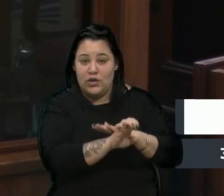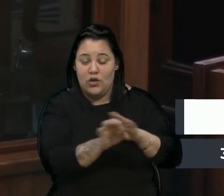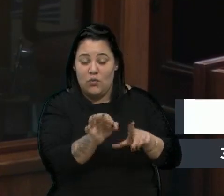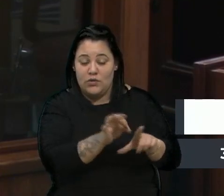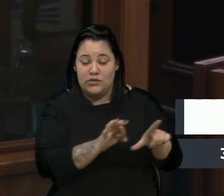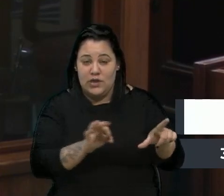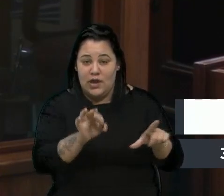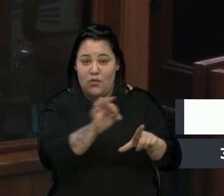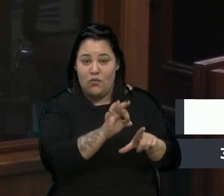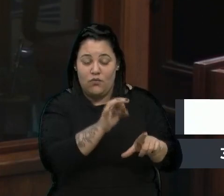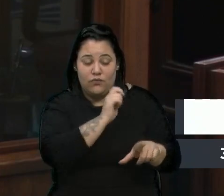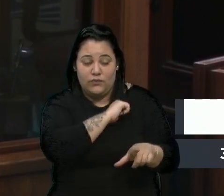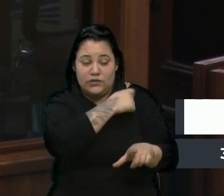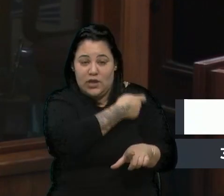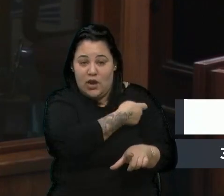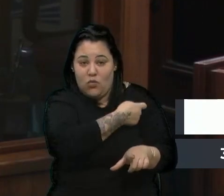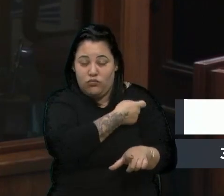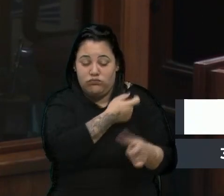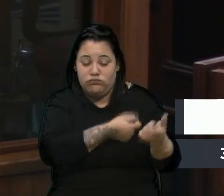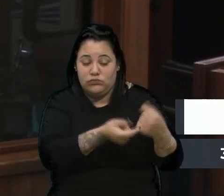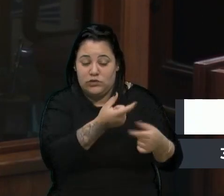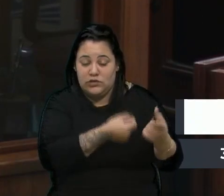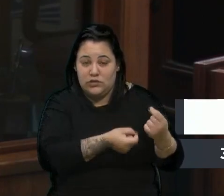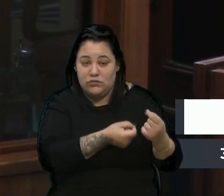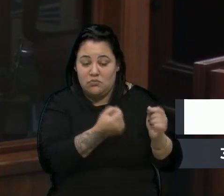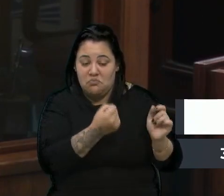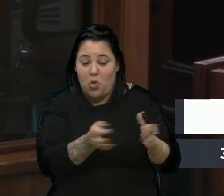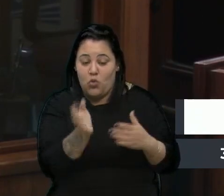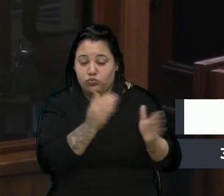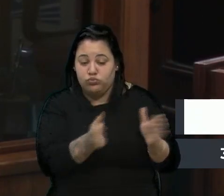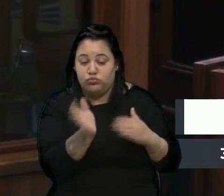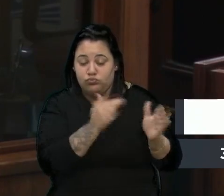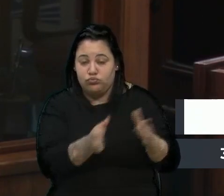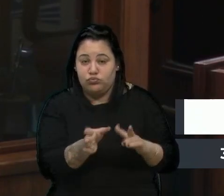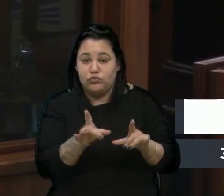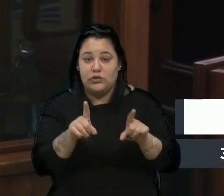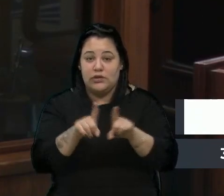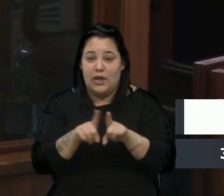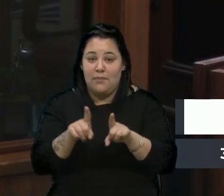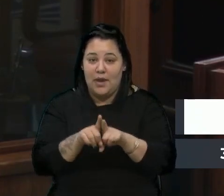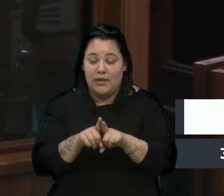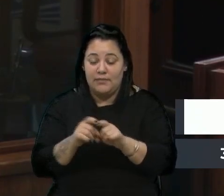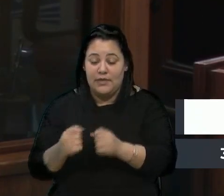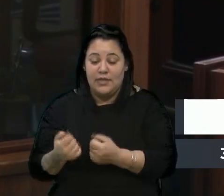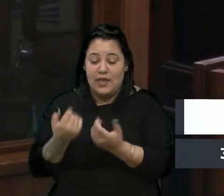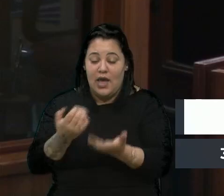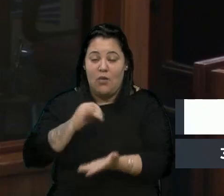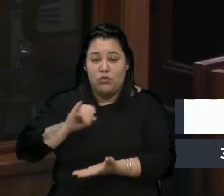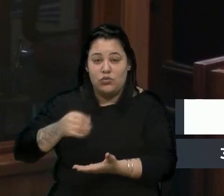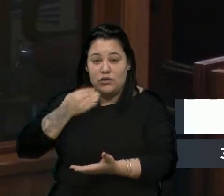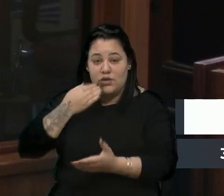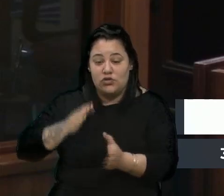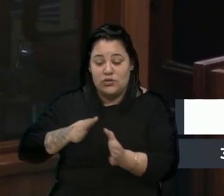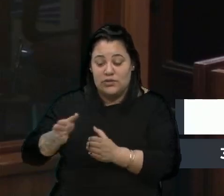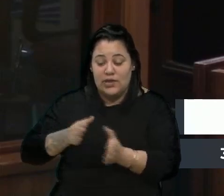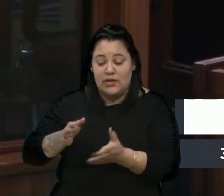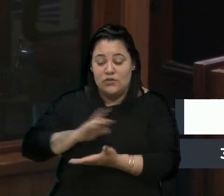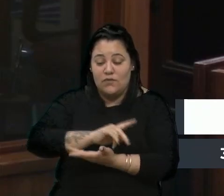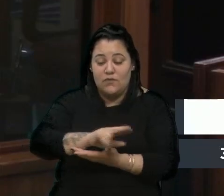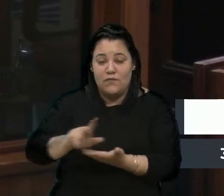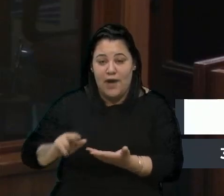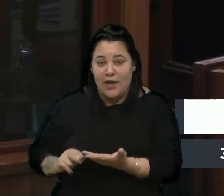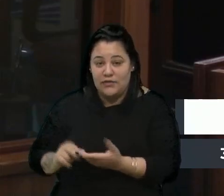comercial, fiscal, financeiro e produção, e também possibilita acesso a várias linhas de